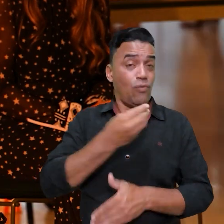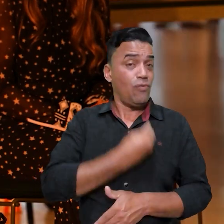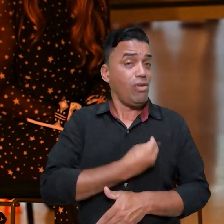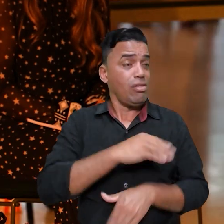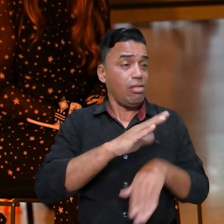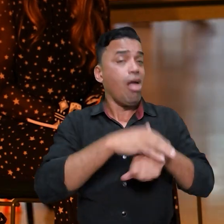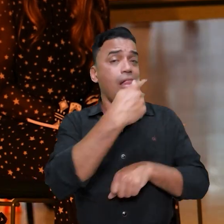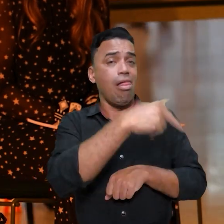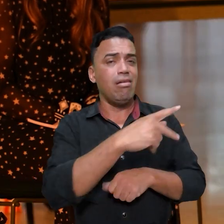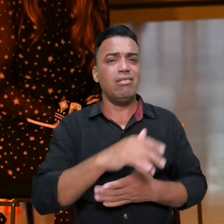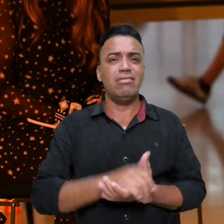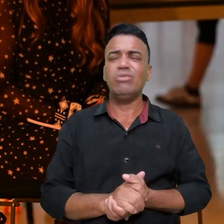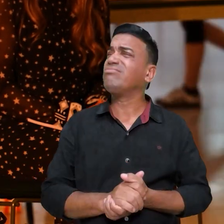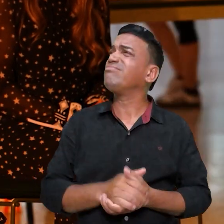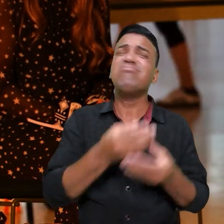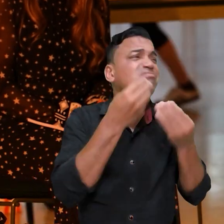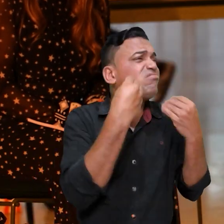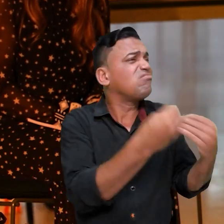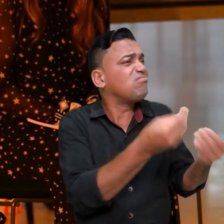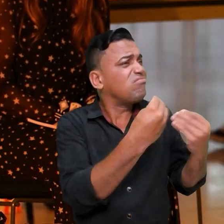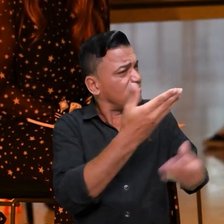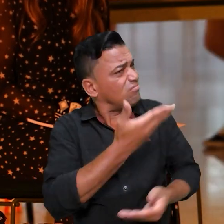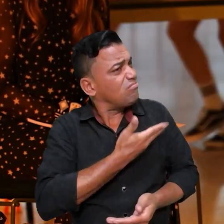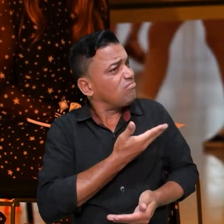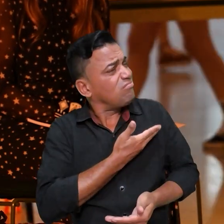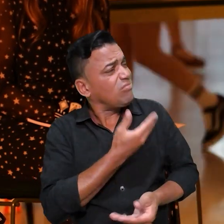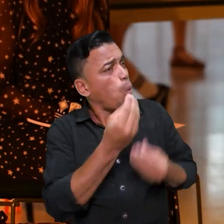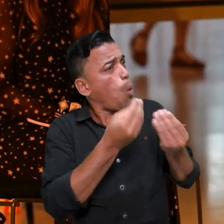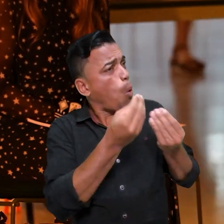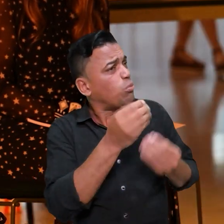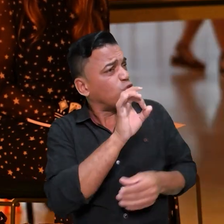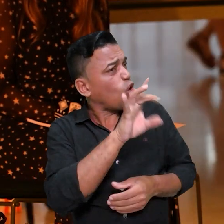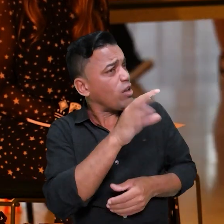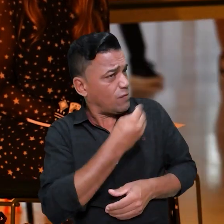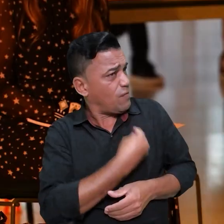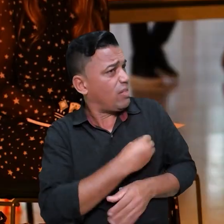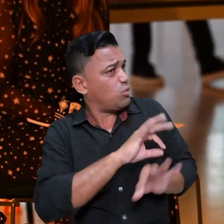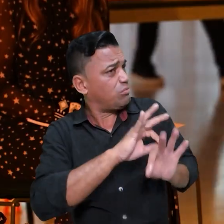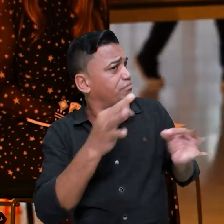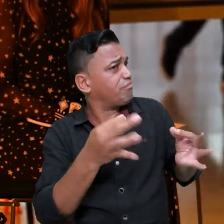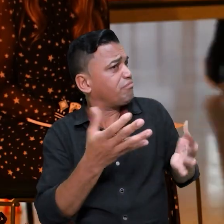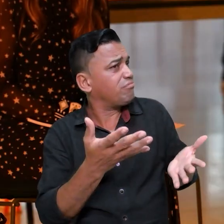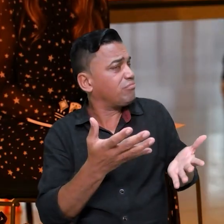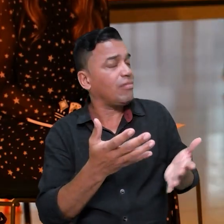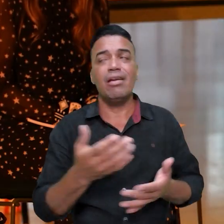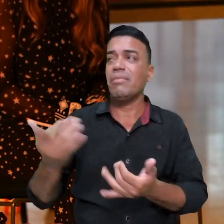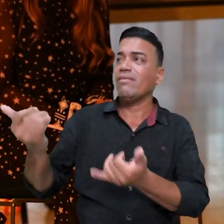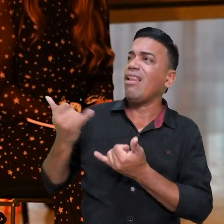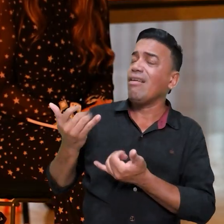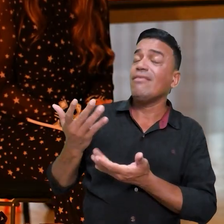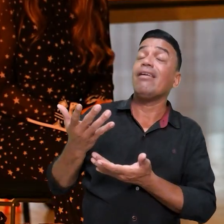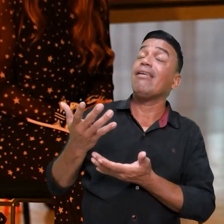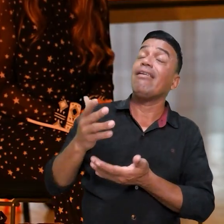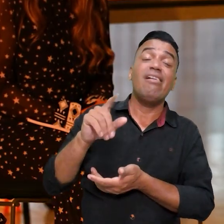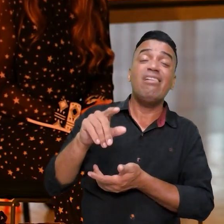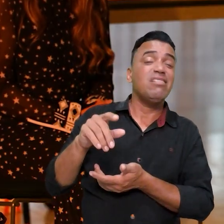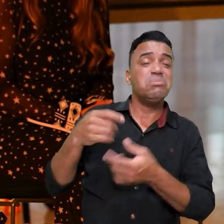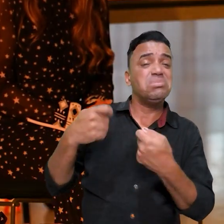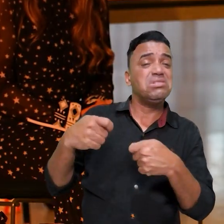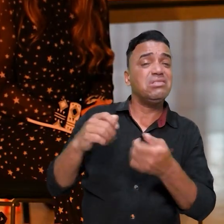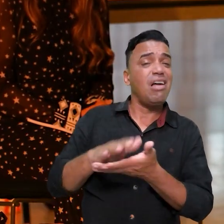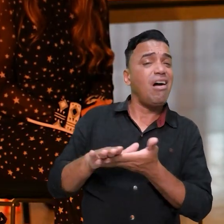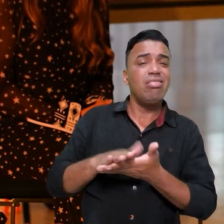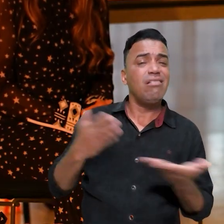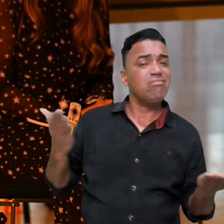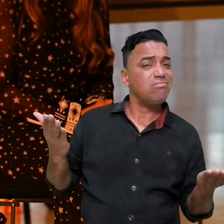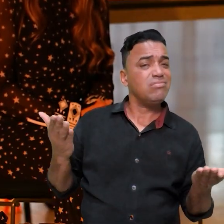isso. E eu ficava para ele assim, como assim, amigo? Como assim é só isso? E ele dizia para mim, mas eu não preciso de mais